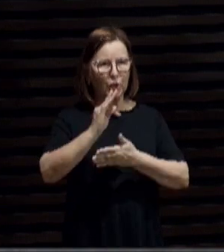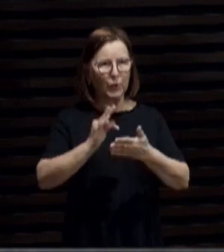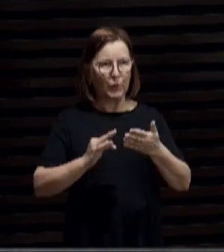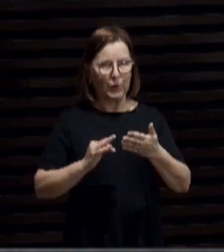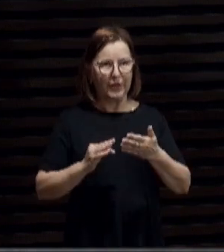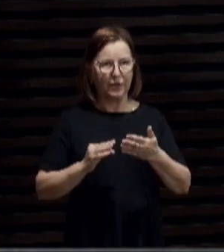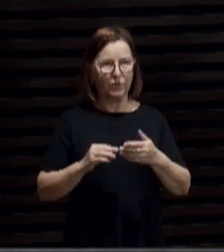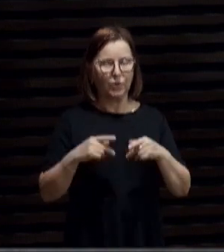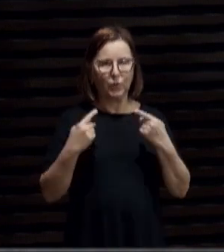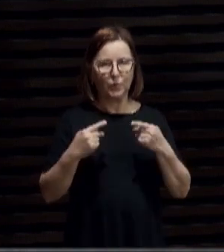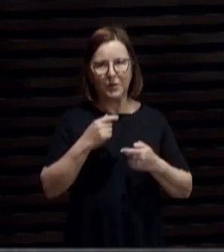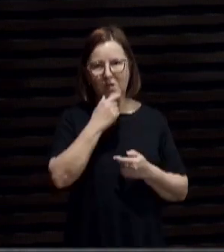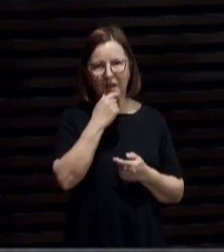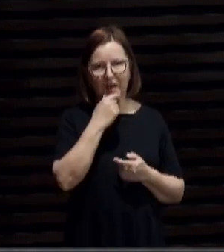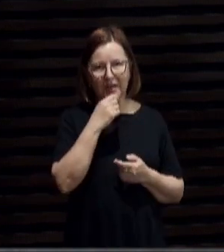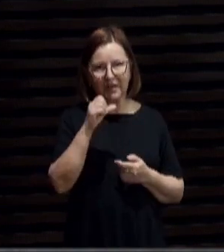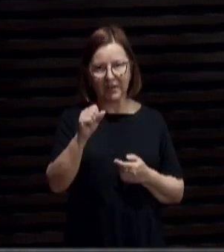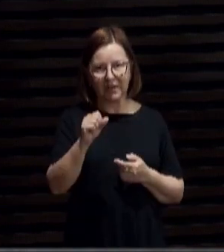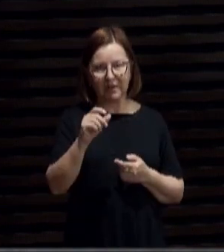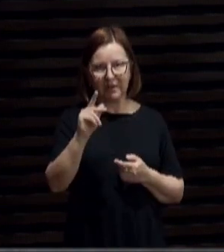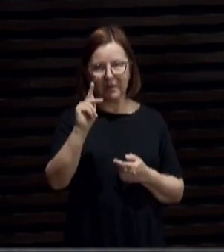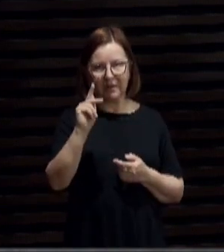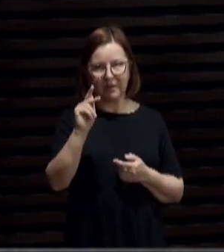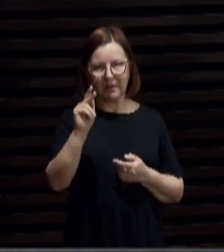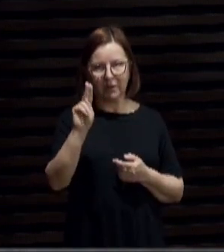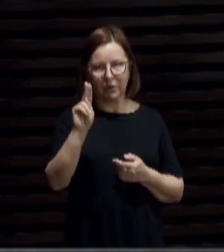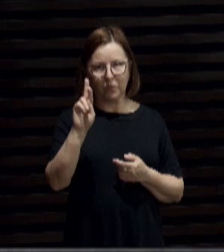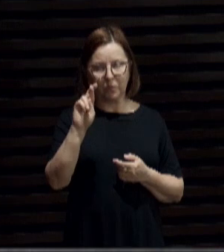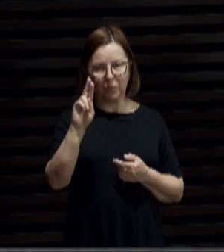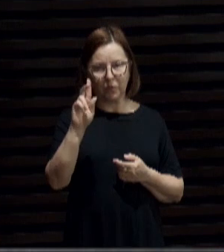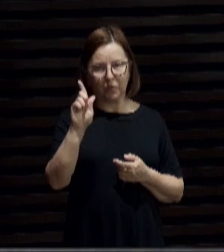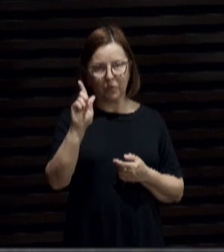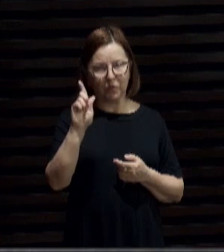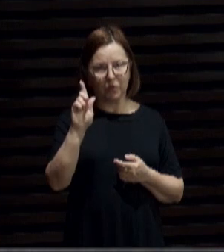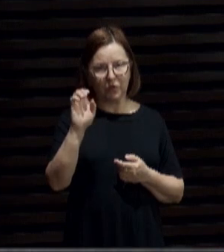Paulo foi um apóstolo de Jesus Cristo, escolhido,